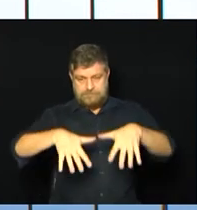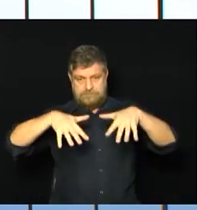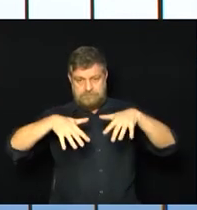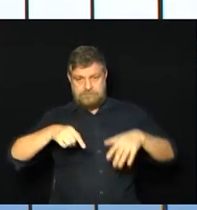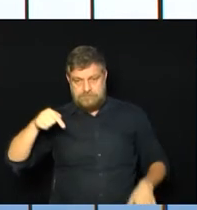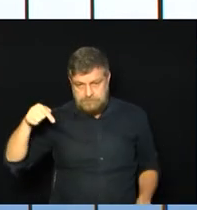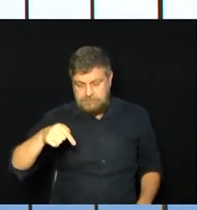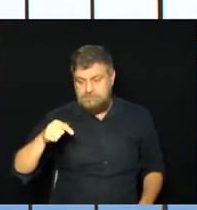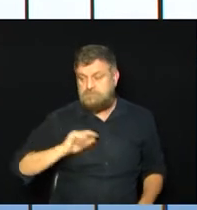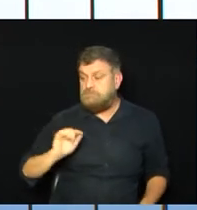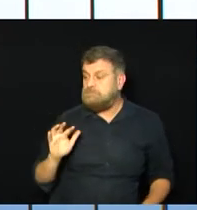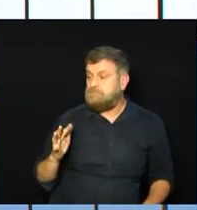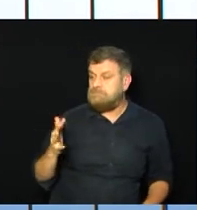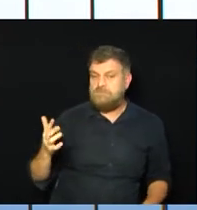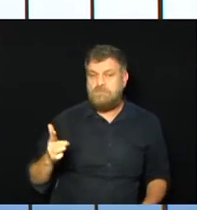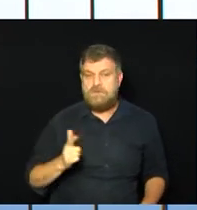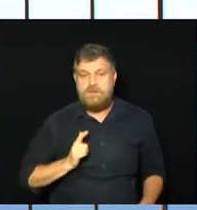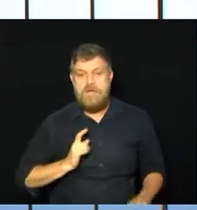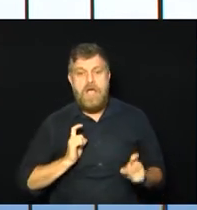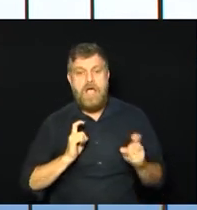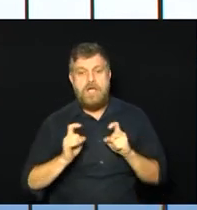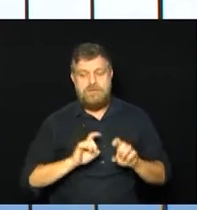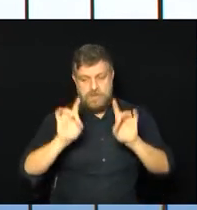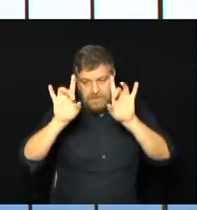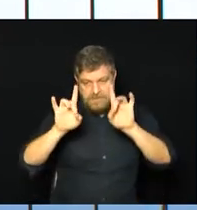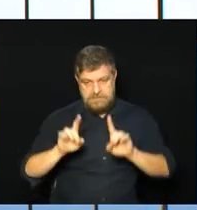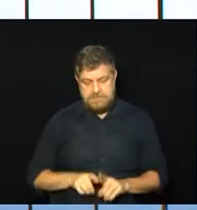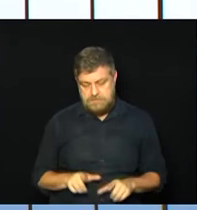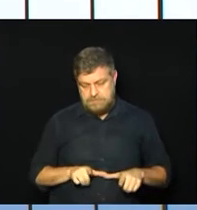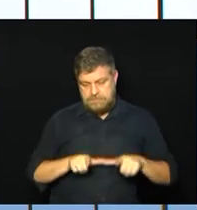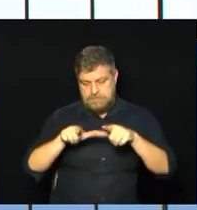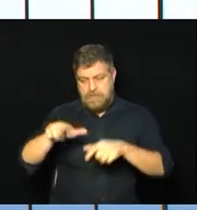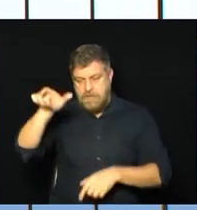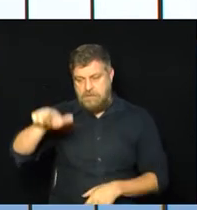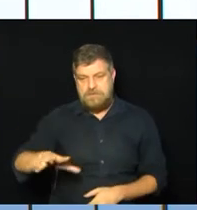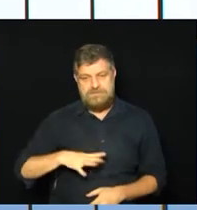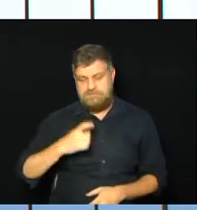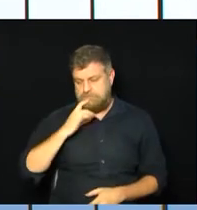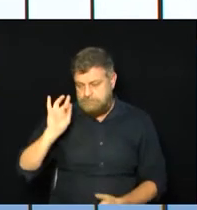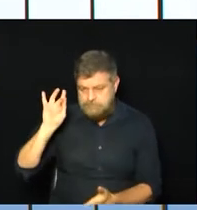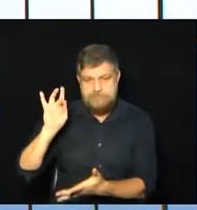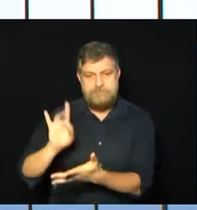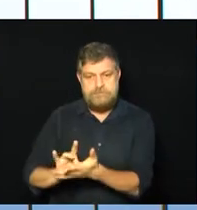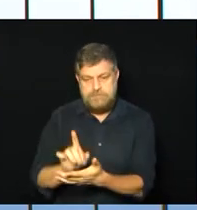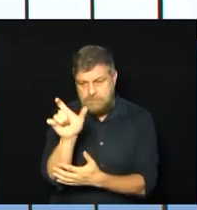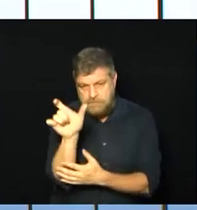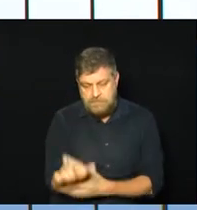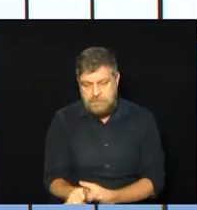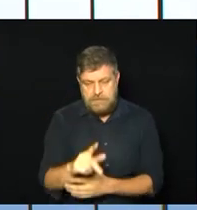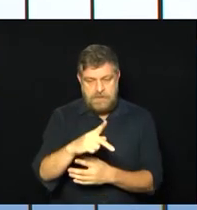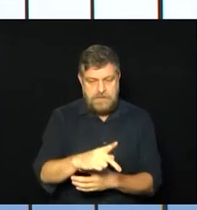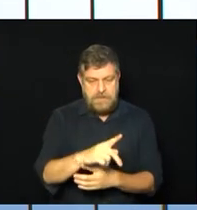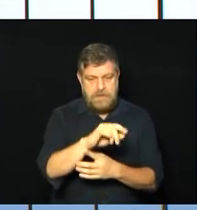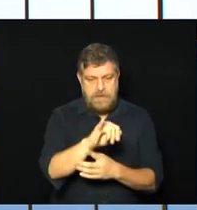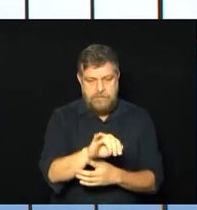Maria Matozinho terá a reunião solene para a entrega do título de cidadão campineiro a Pierre